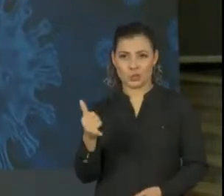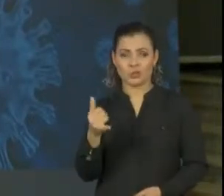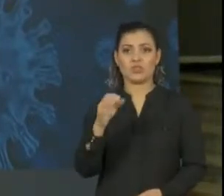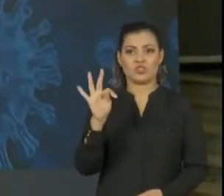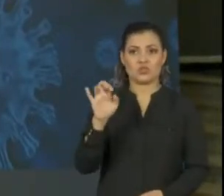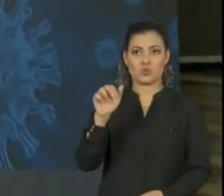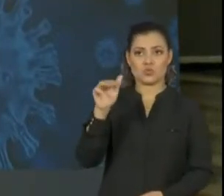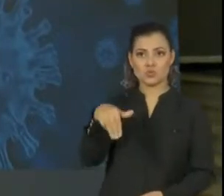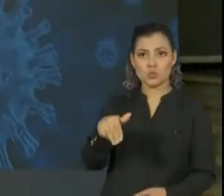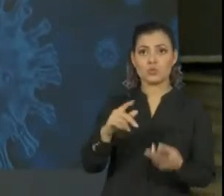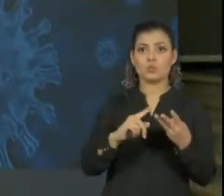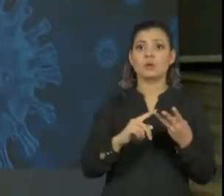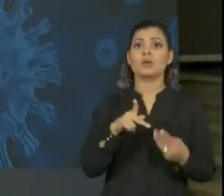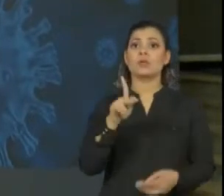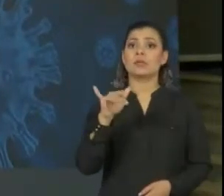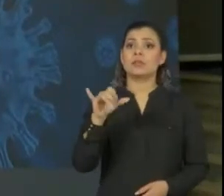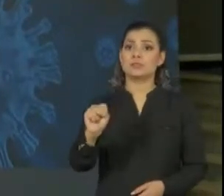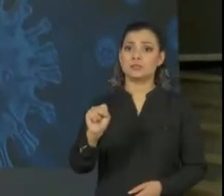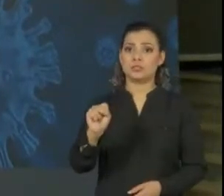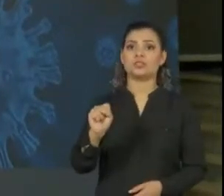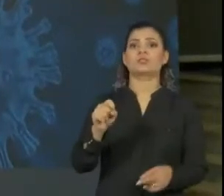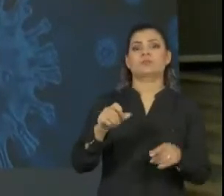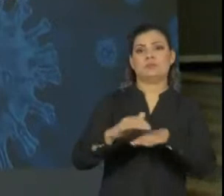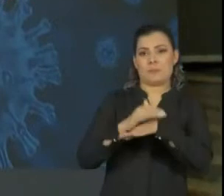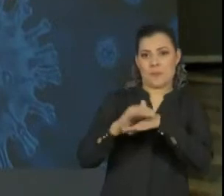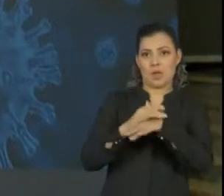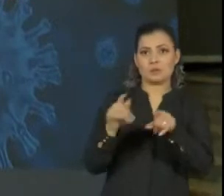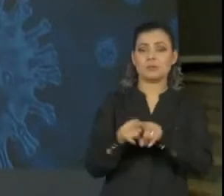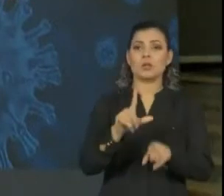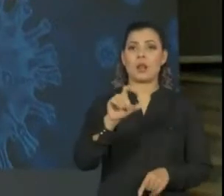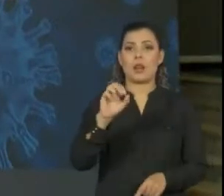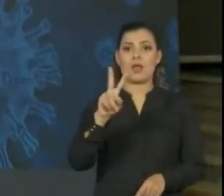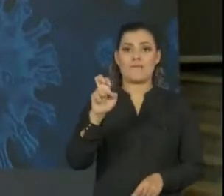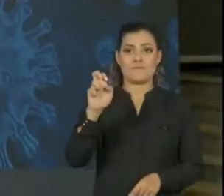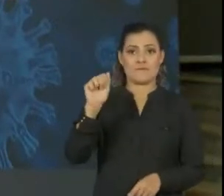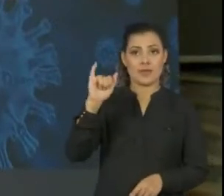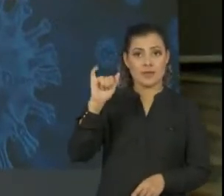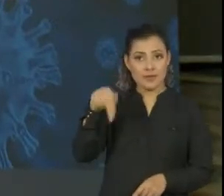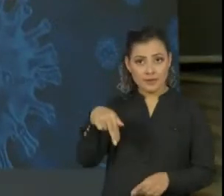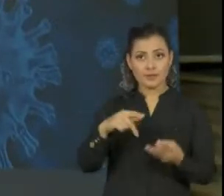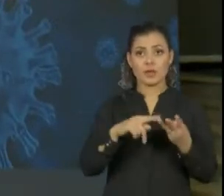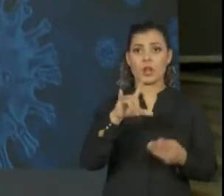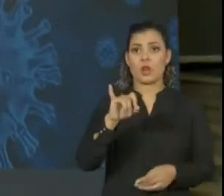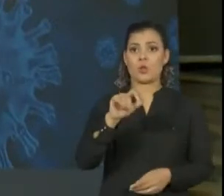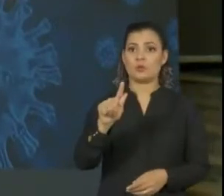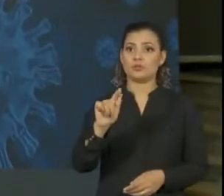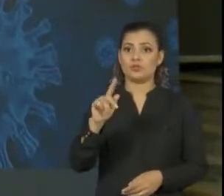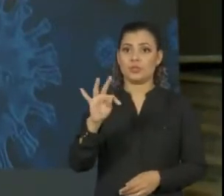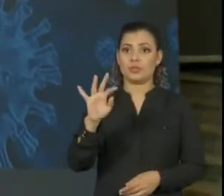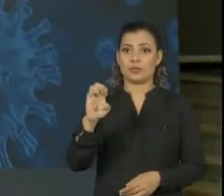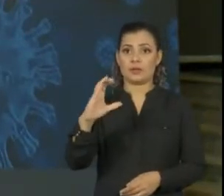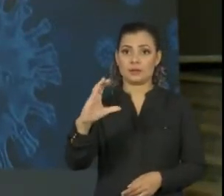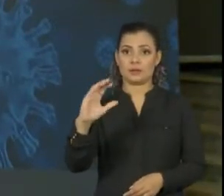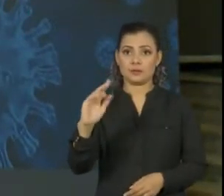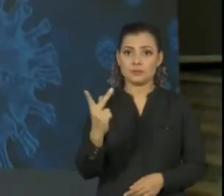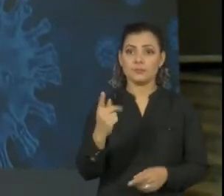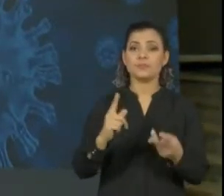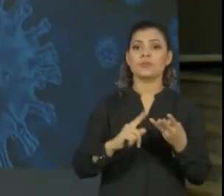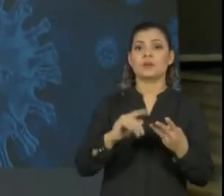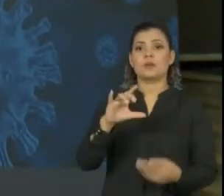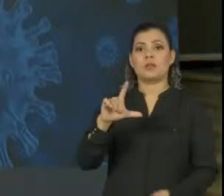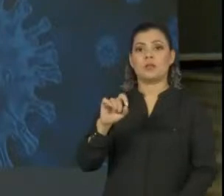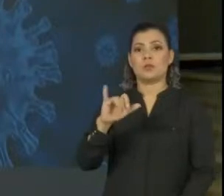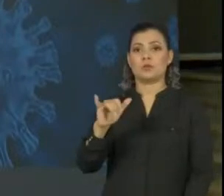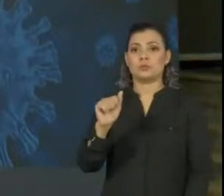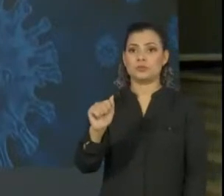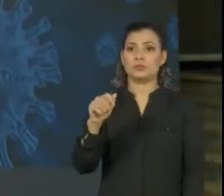JSL, Kid Calçados, Leven, Logitech, Lojas Americanas, B2W,